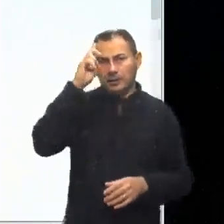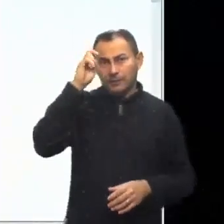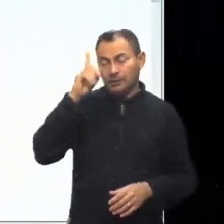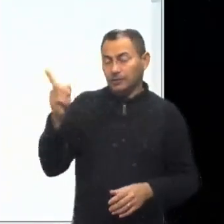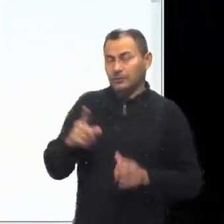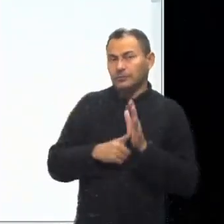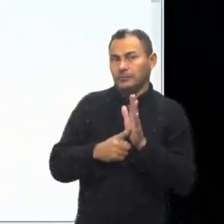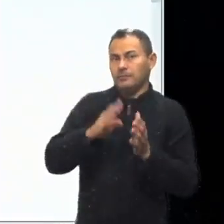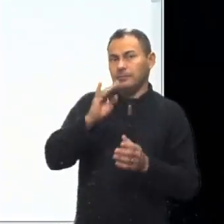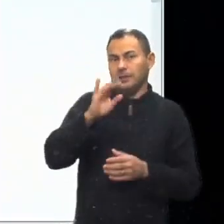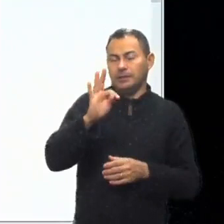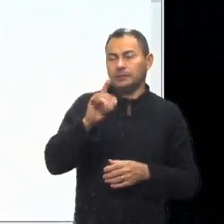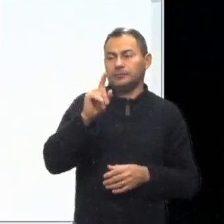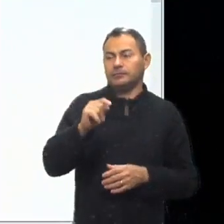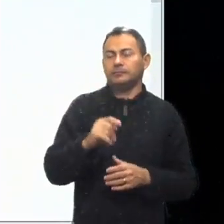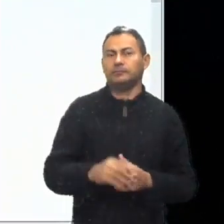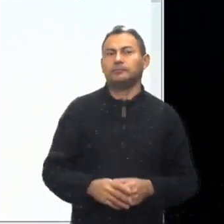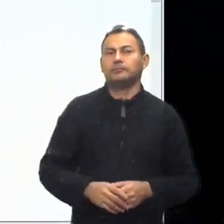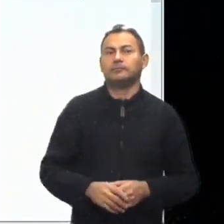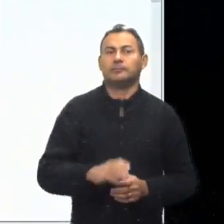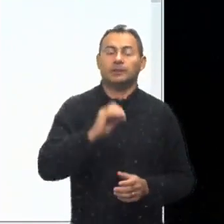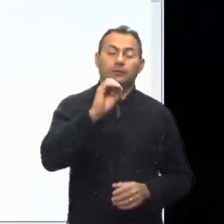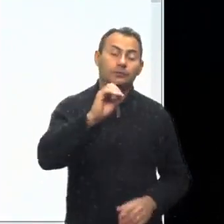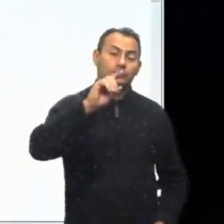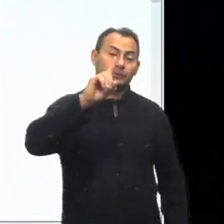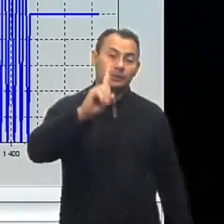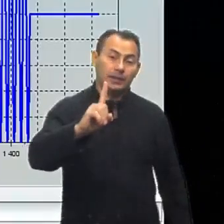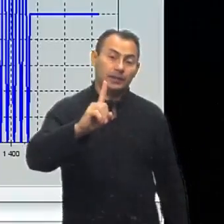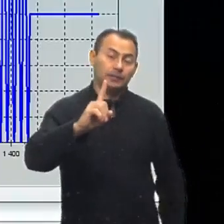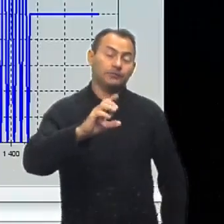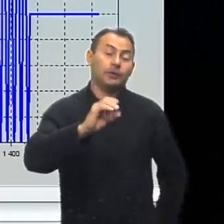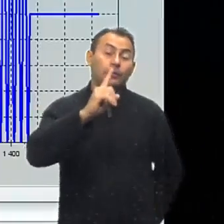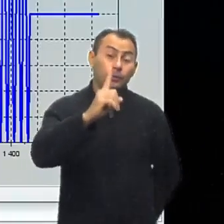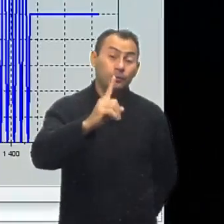A sequência de bits é aqui 1010.